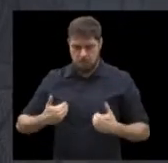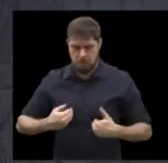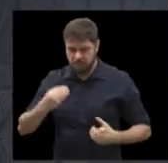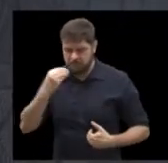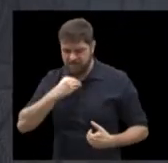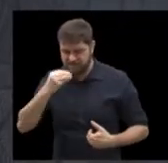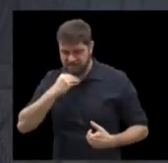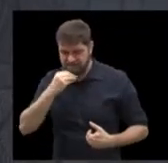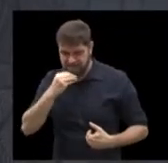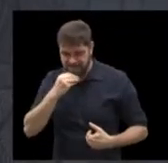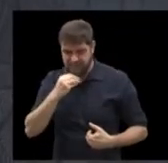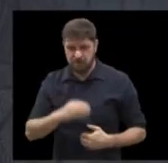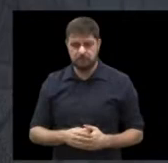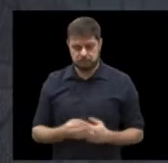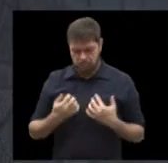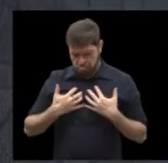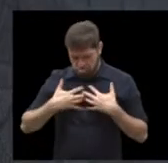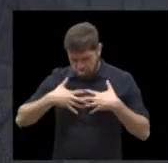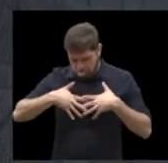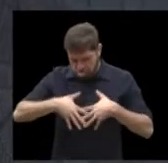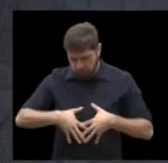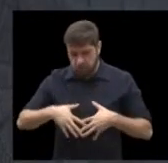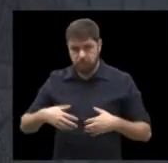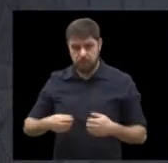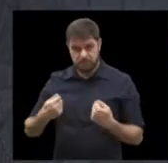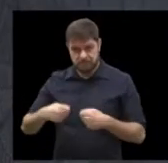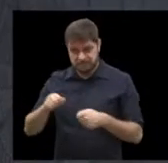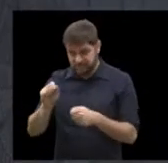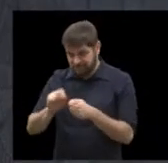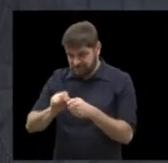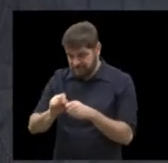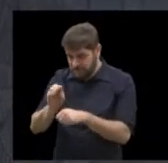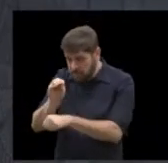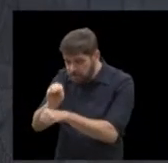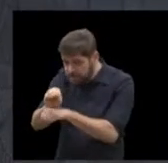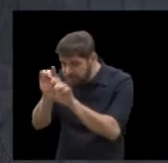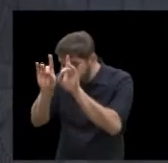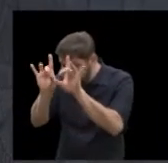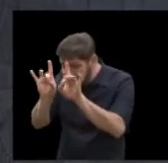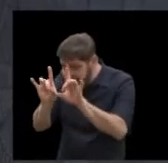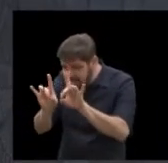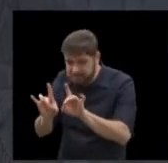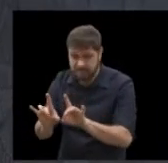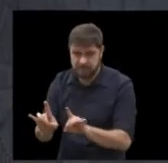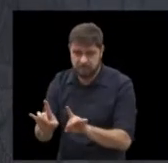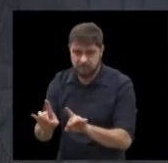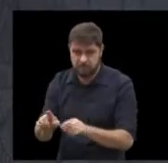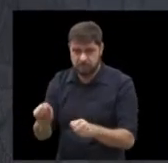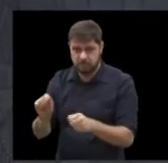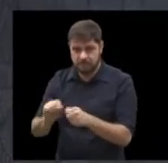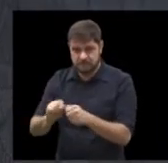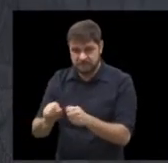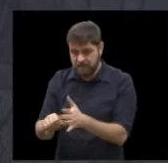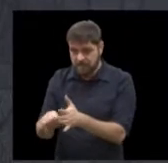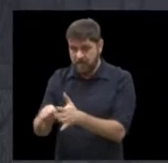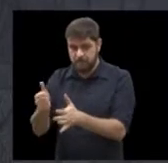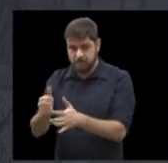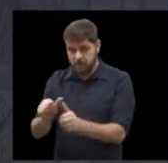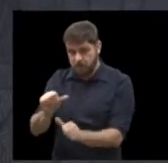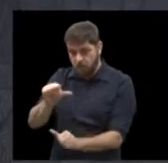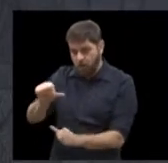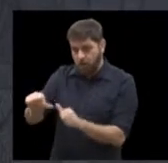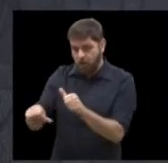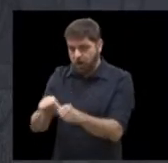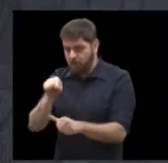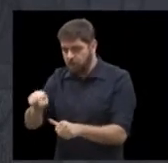imunidade, você tem que fazer, às vezes, tratamentos específicos para isso aí. você tem que tentar tirar os anticorpos que